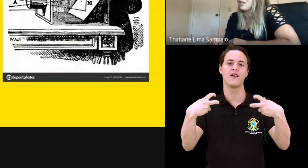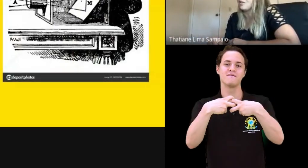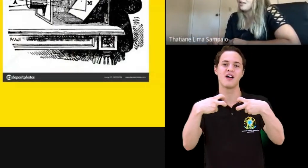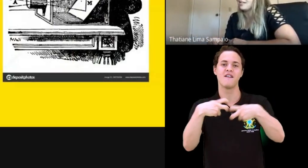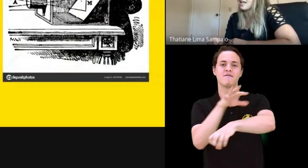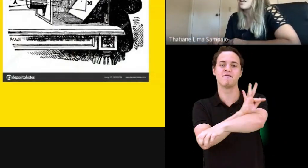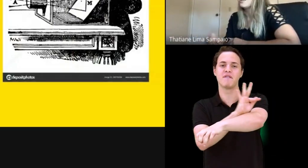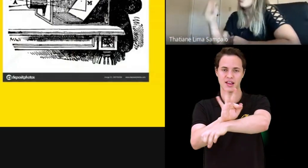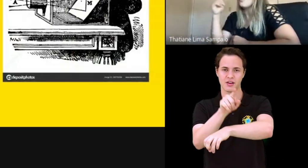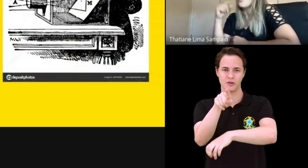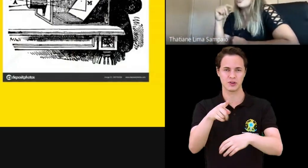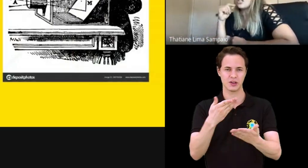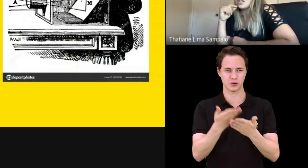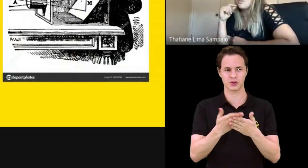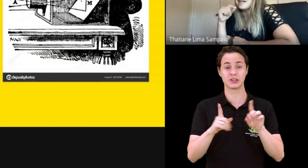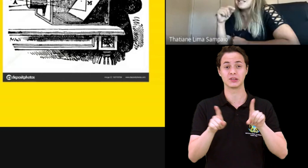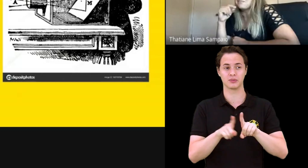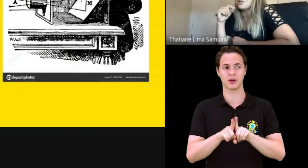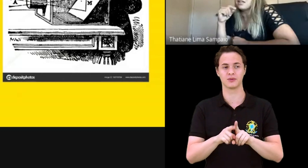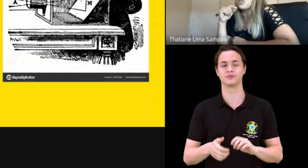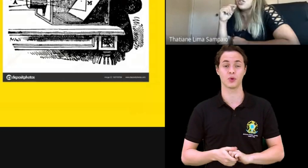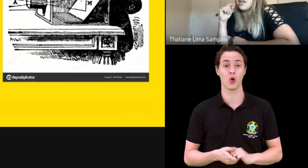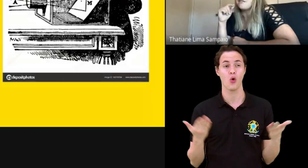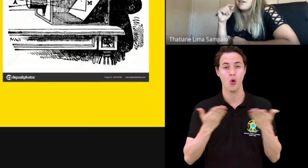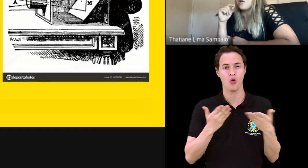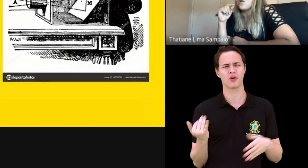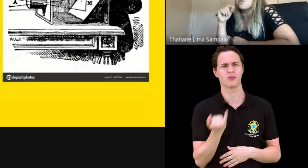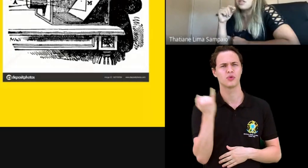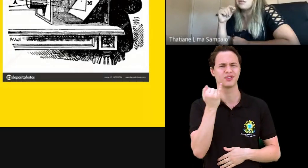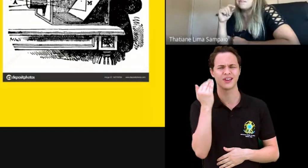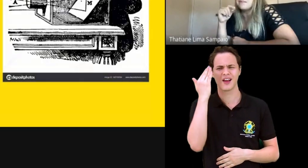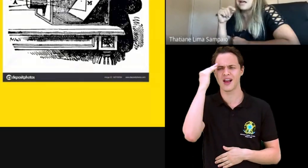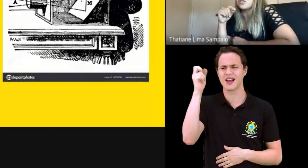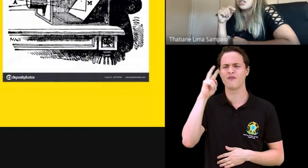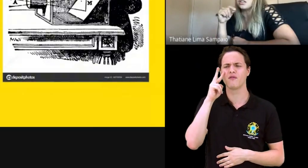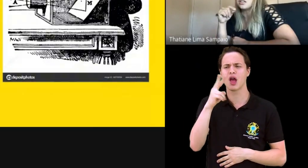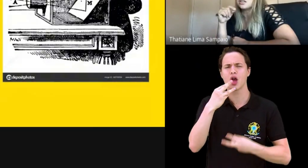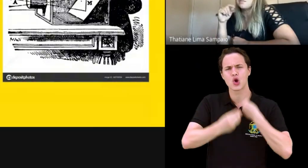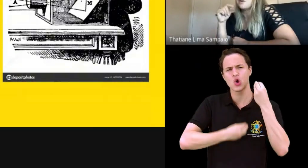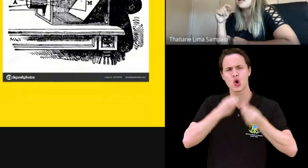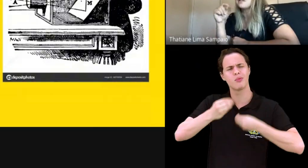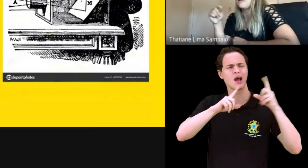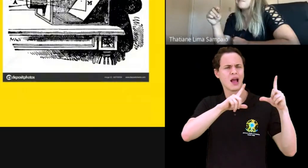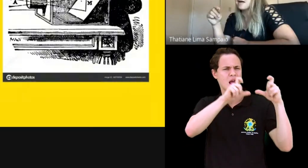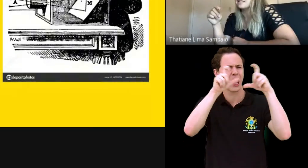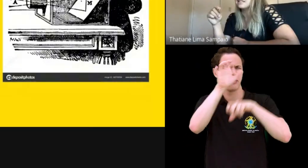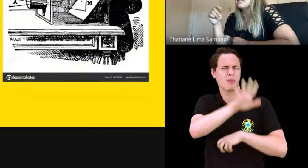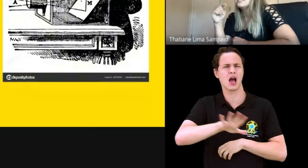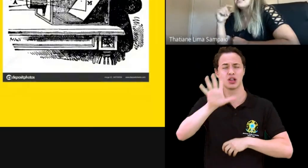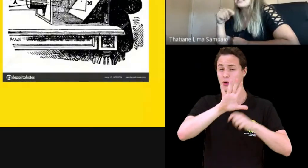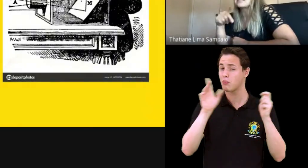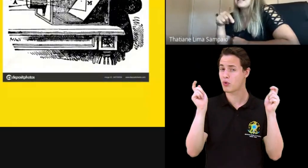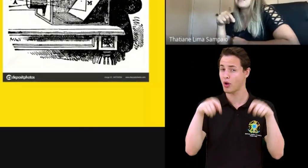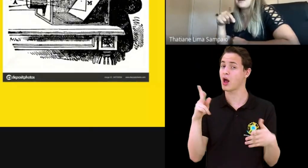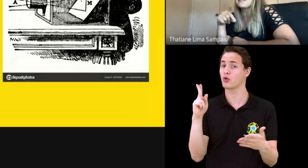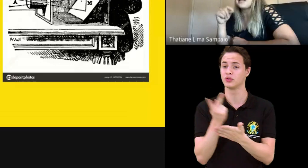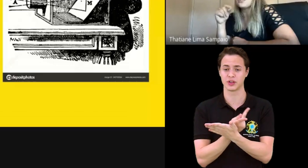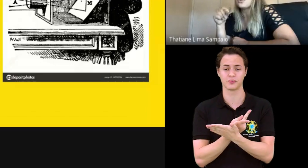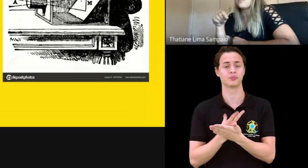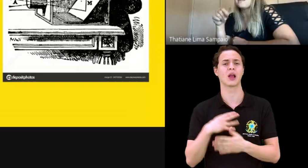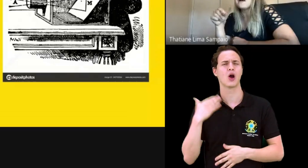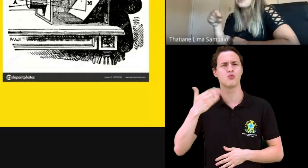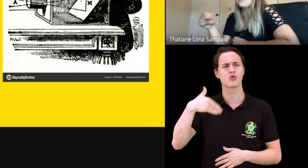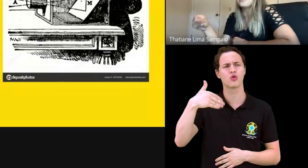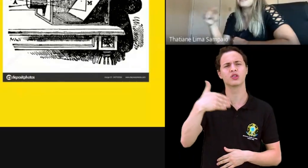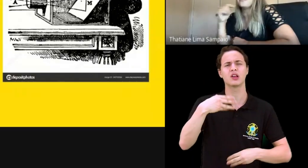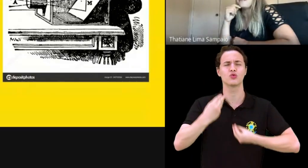gente venha conversar. Hoje, o mais importante é ver como que uma imagem pode ser formada. E esse processo de